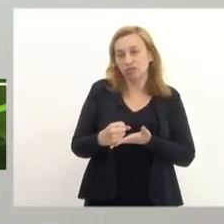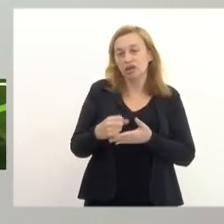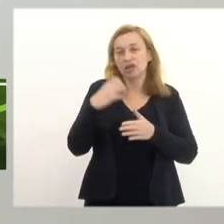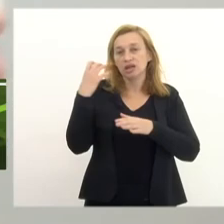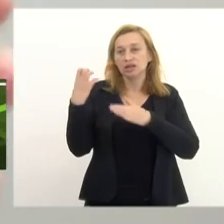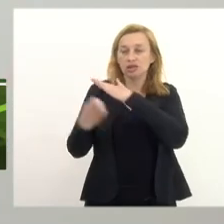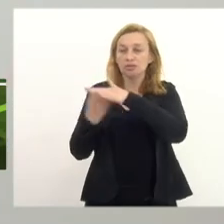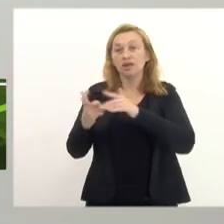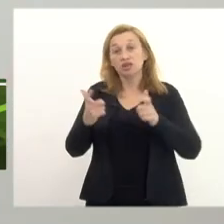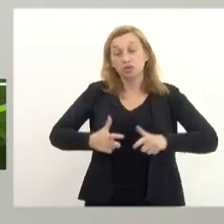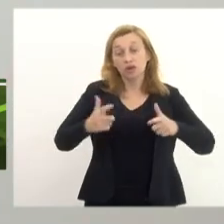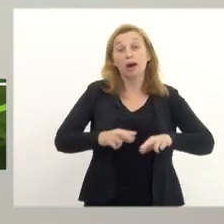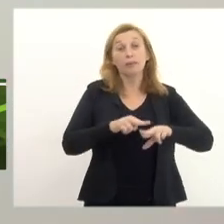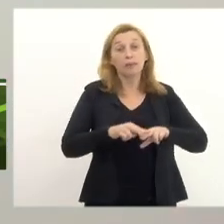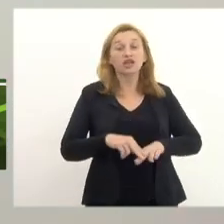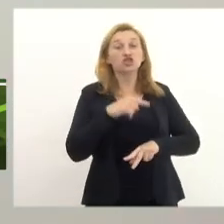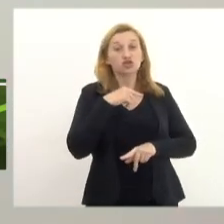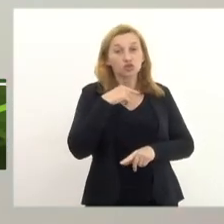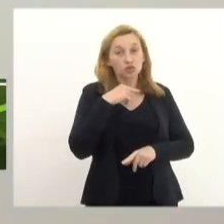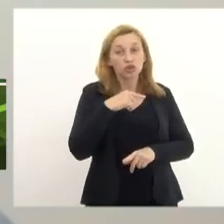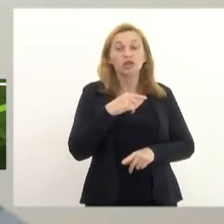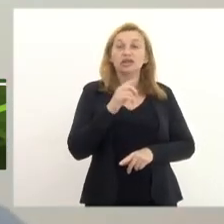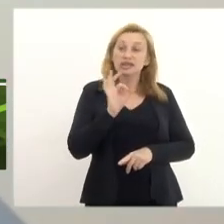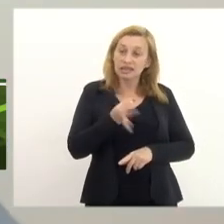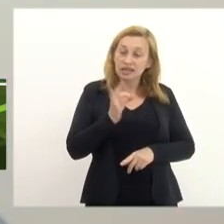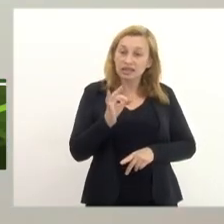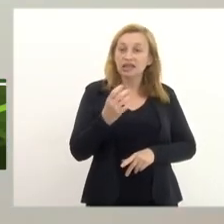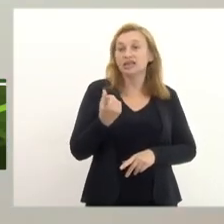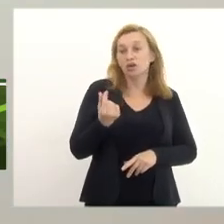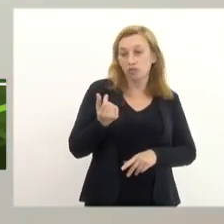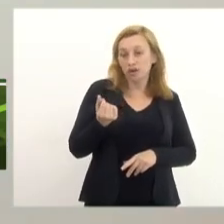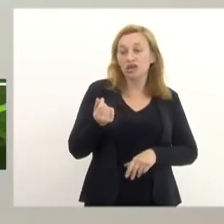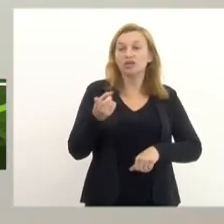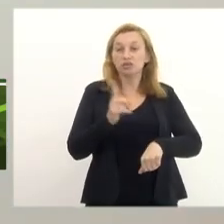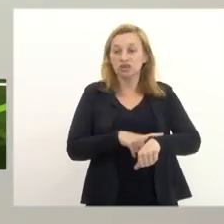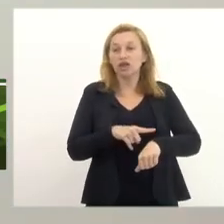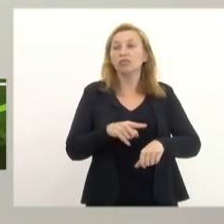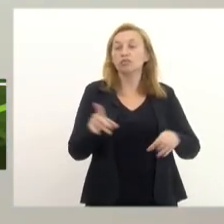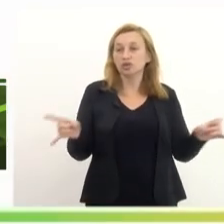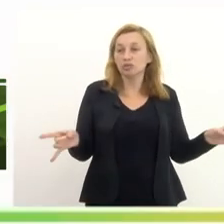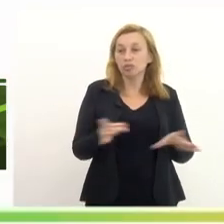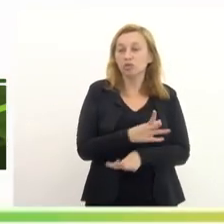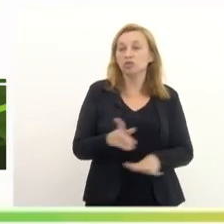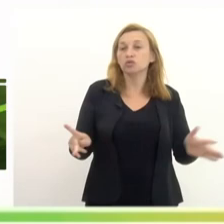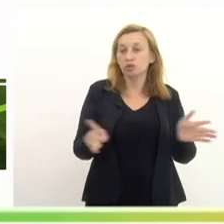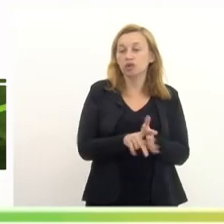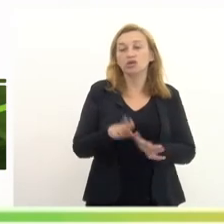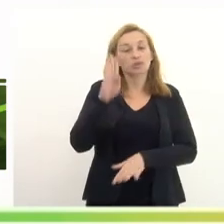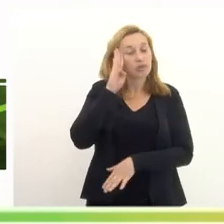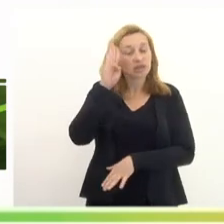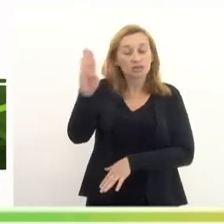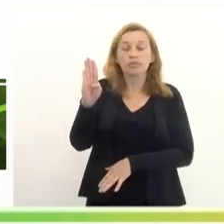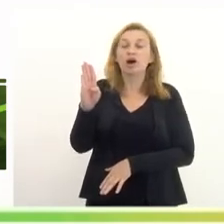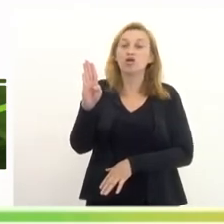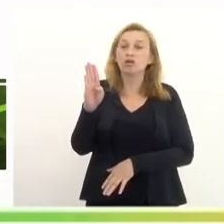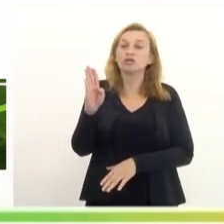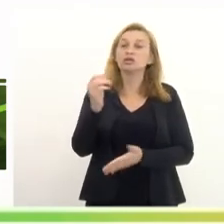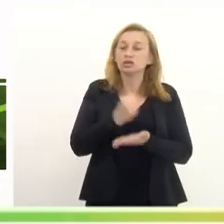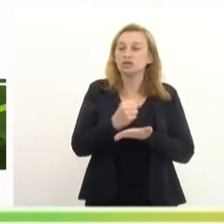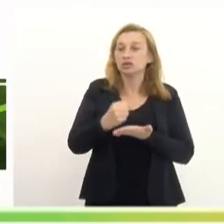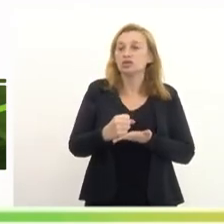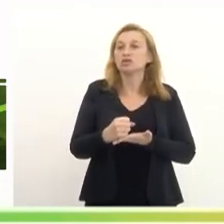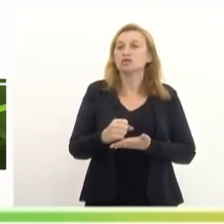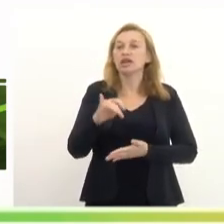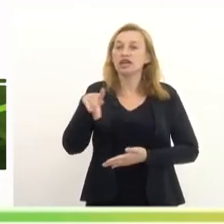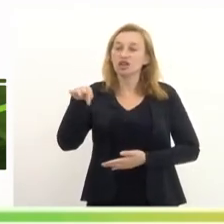outro fator. Mas, sem dúvida, o preço, prazo e qualidade seriam aí um dos principais elementos que ditam as contratações na